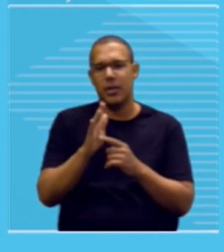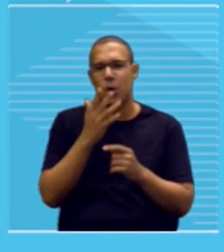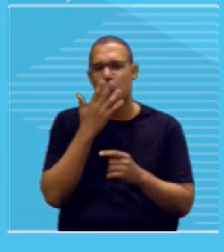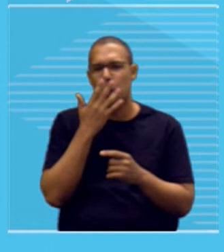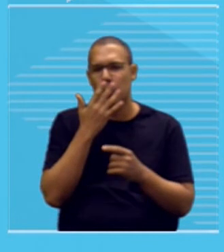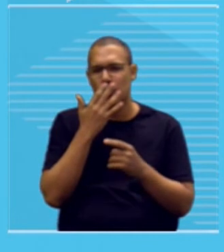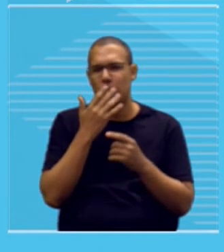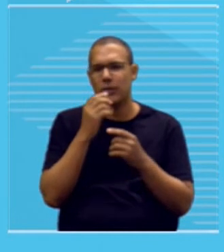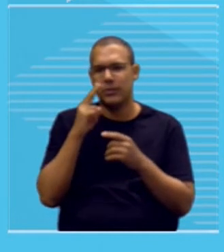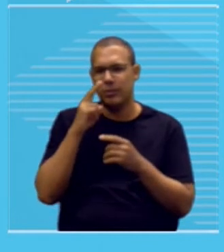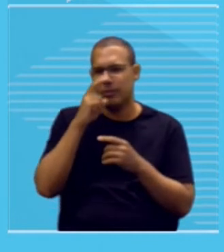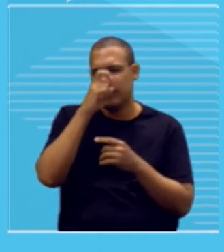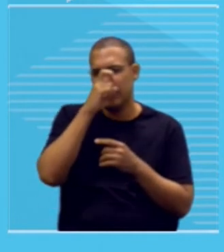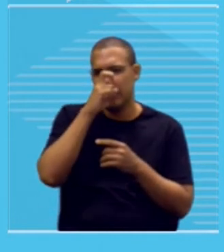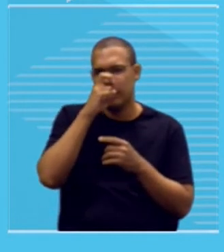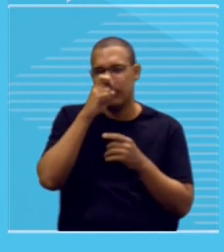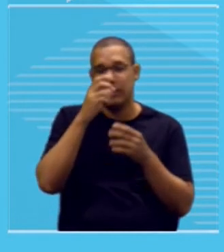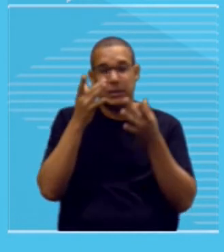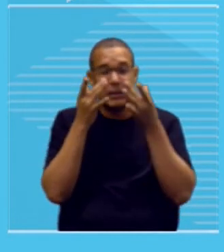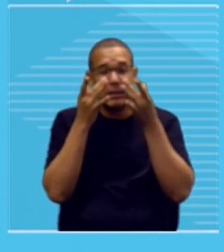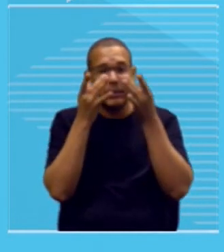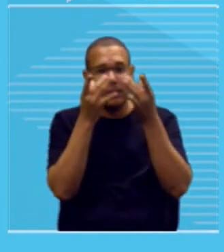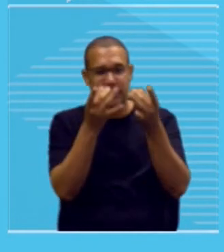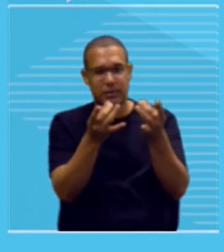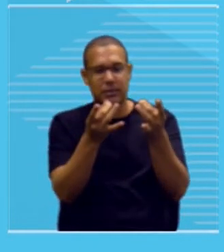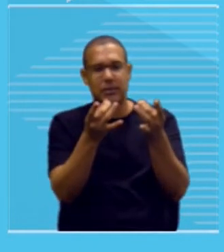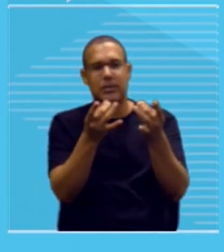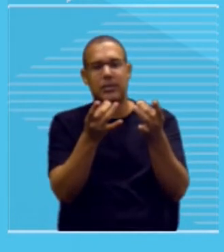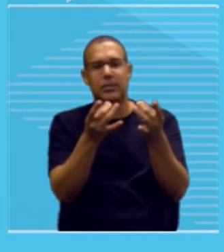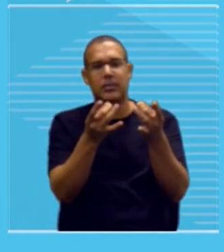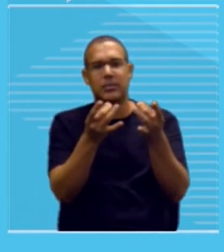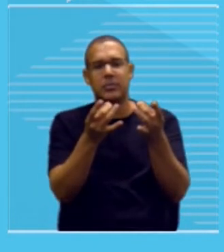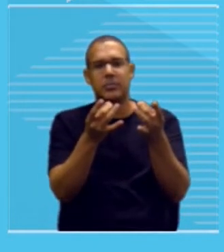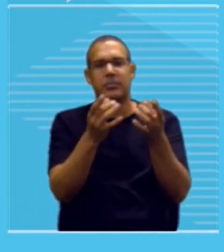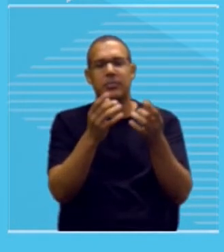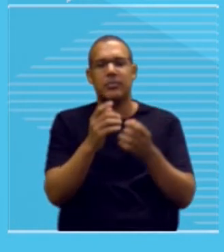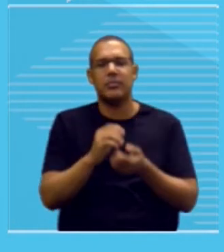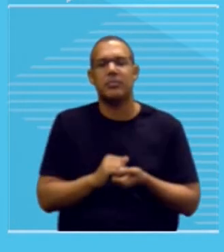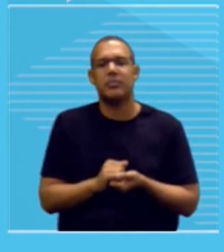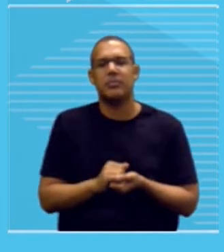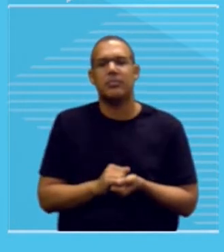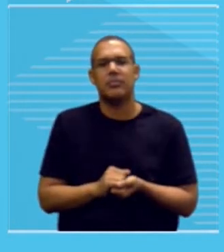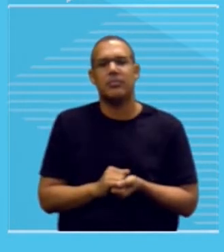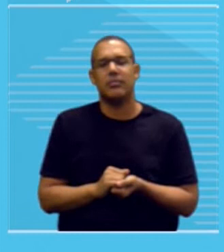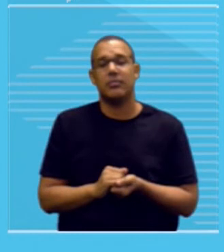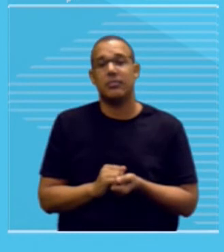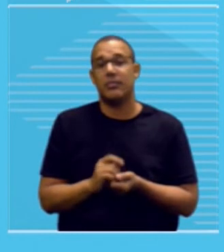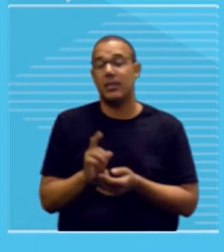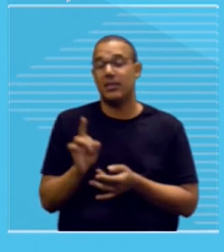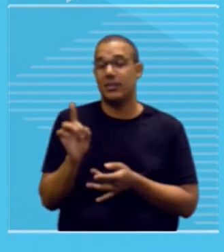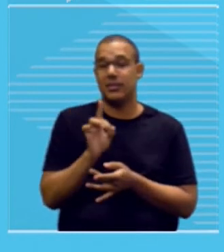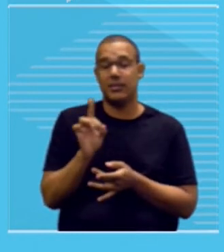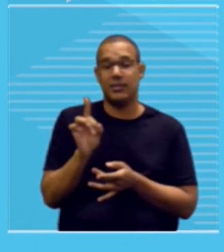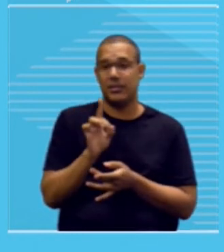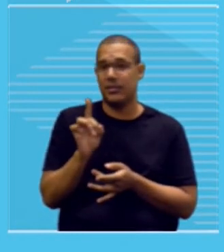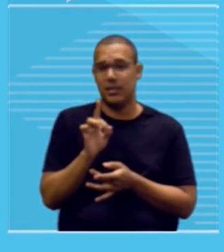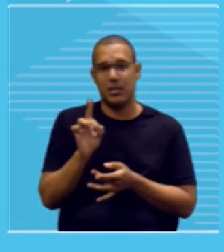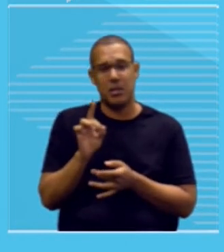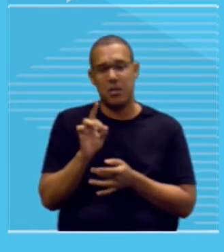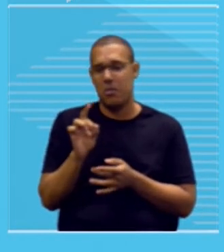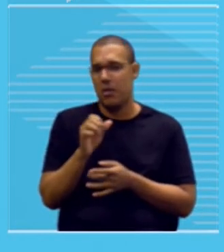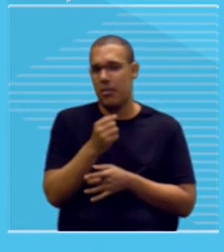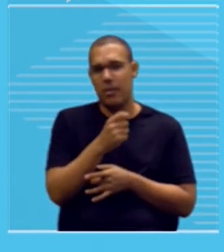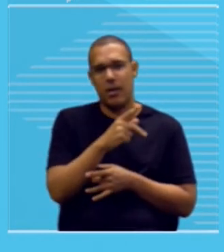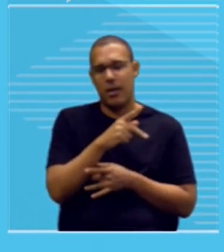extravagantes Olha só cores que chamam a nossa atenção para atrair os clientes mas não Gente esse texto não é um